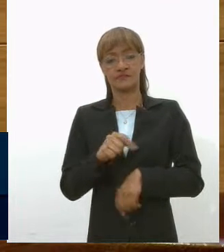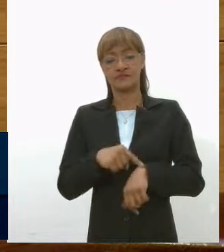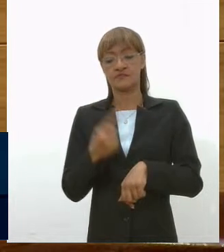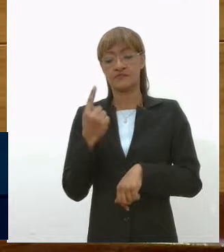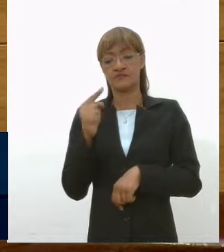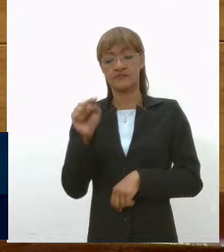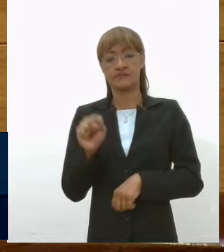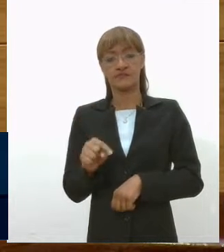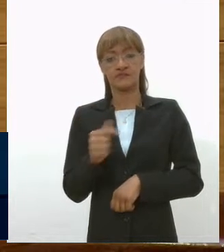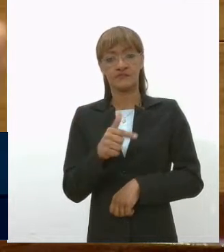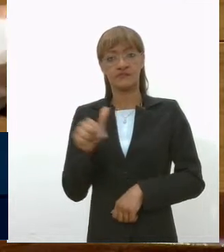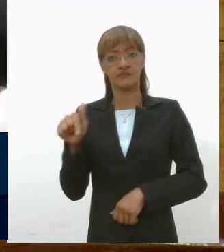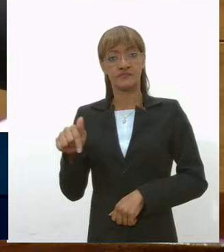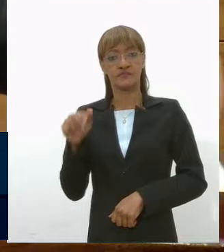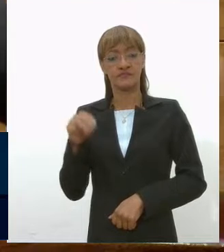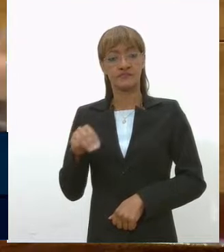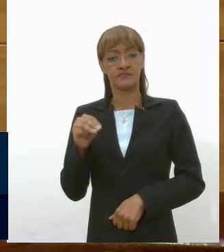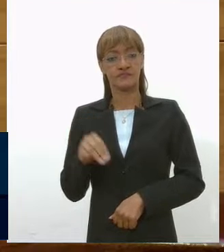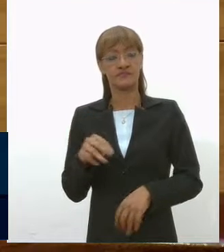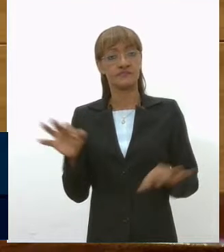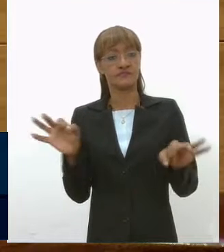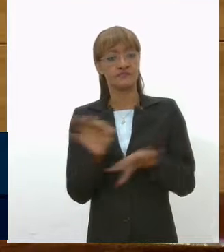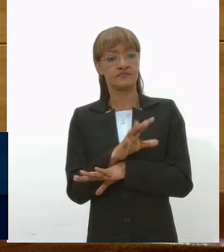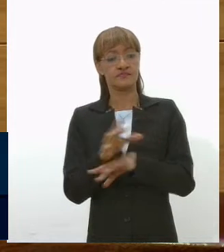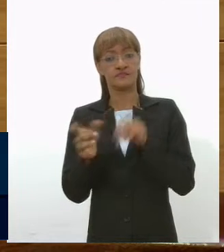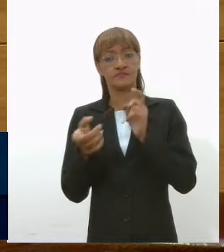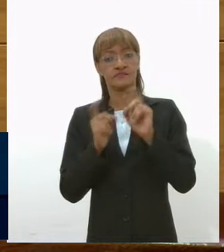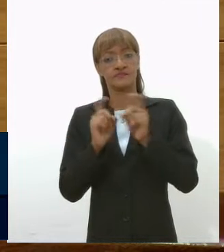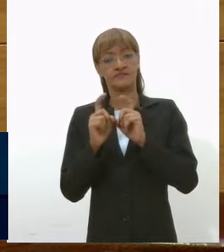27 minutos, em seguida encerrou a sessão.